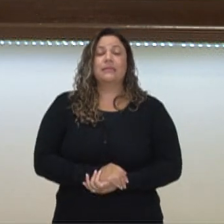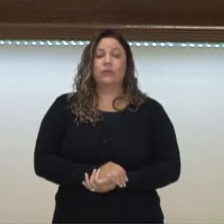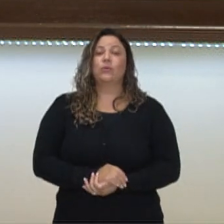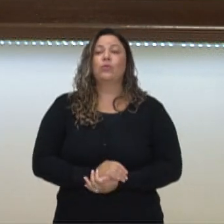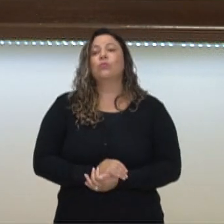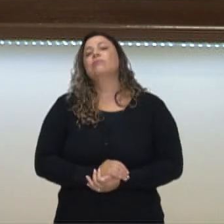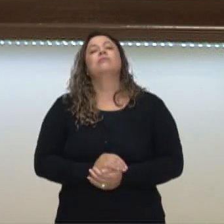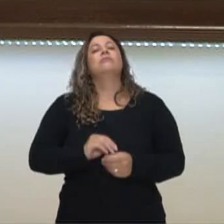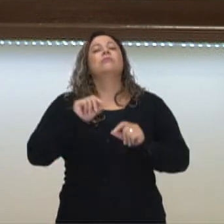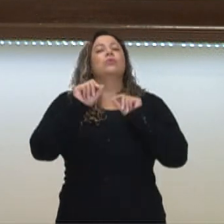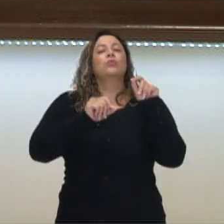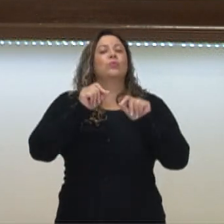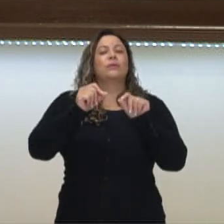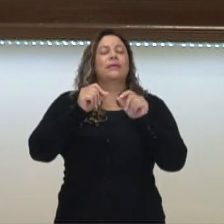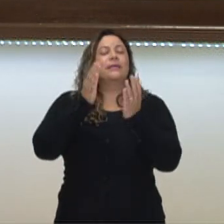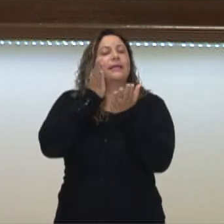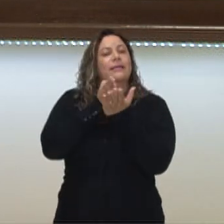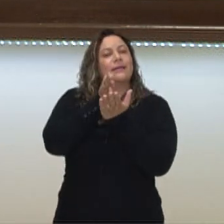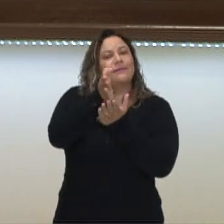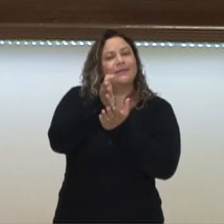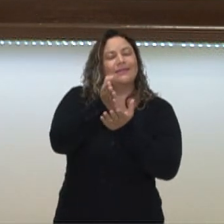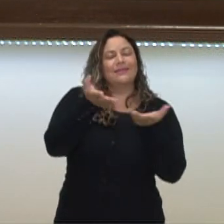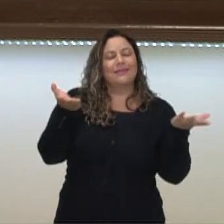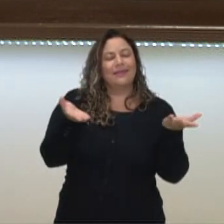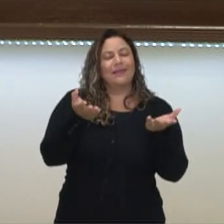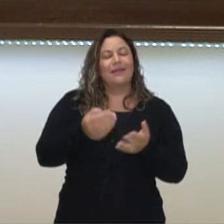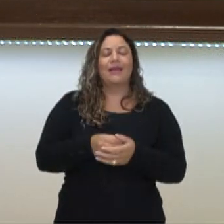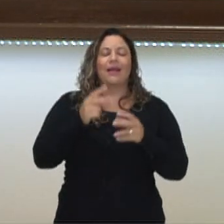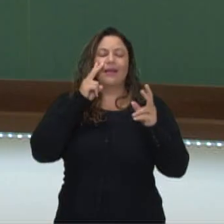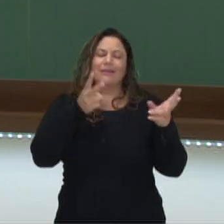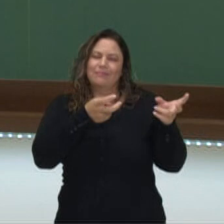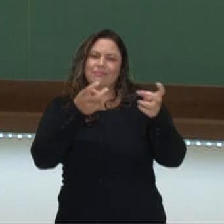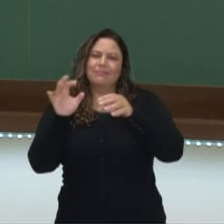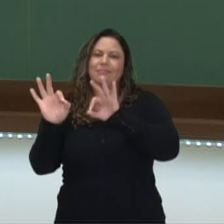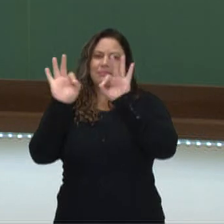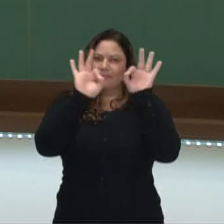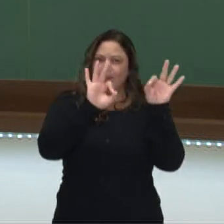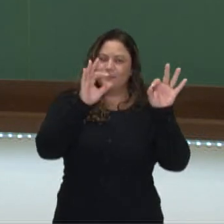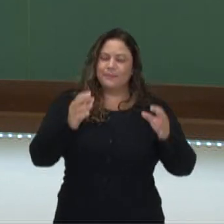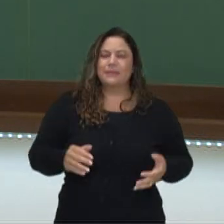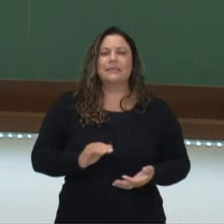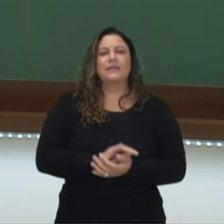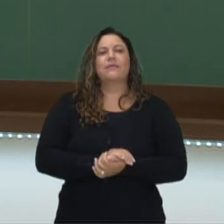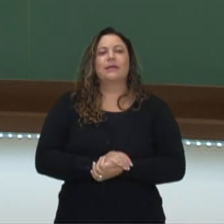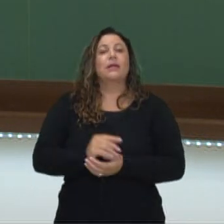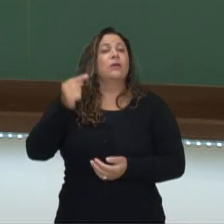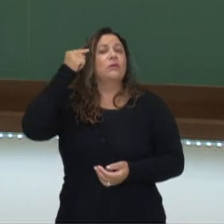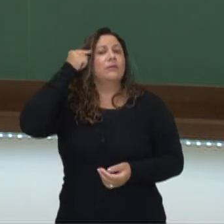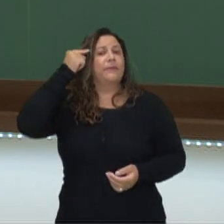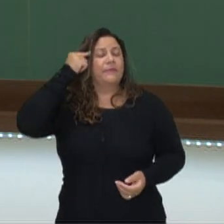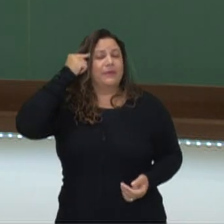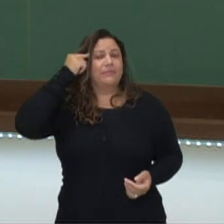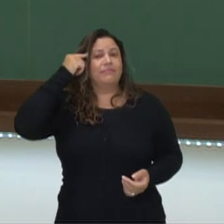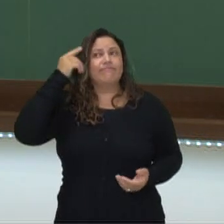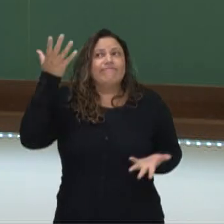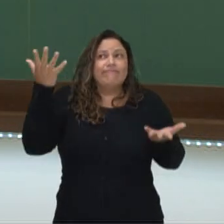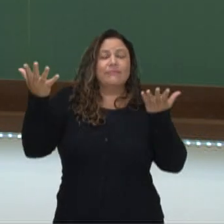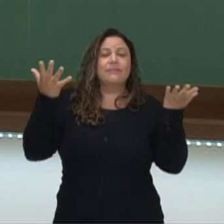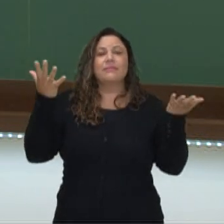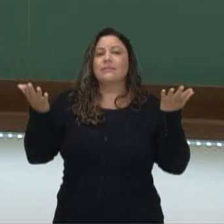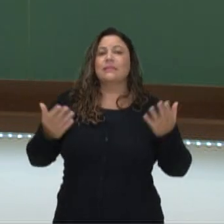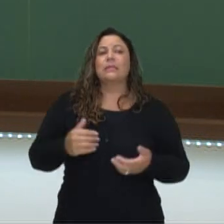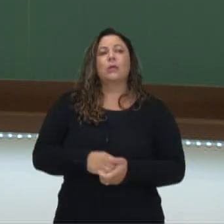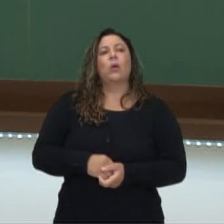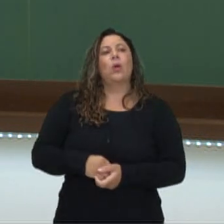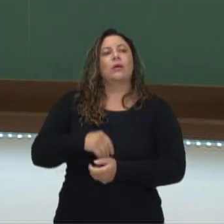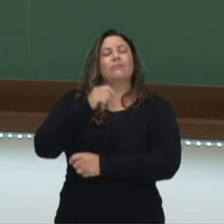qual direção ela deve seguir. Então, isso que a gente consegue observar. O que vem à mente, então, é que ela está ali